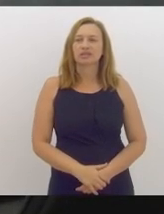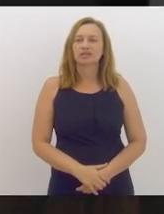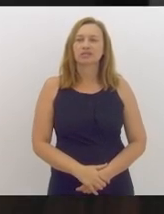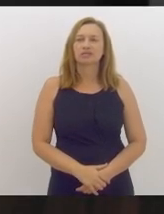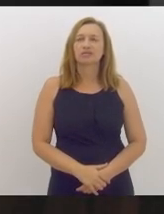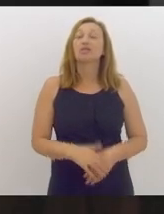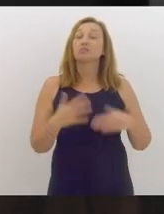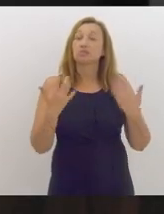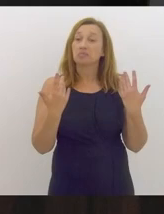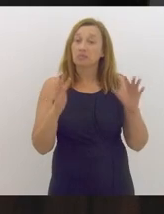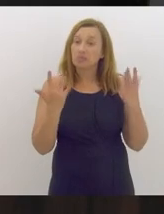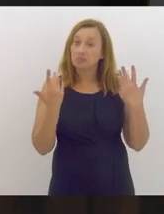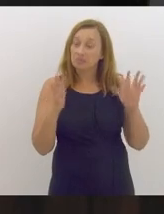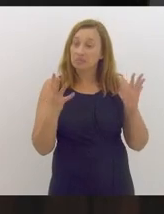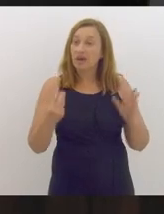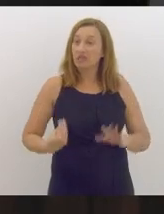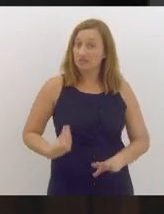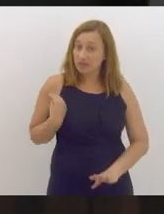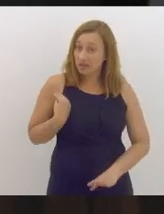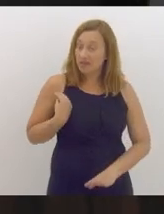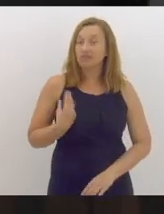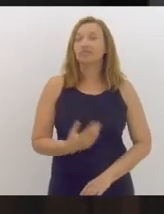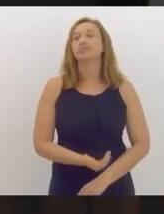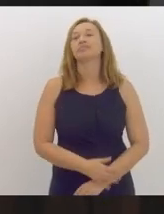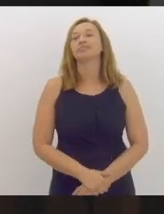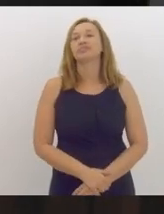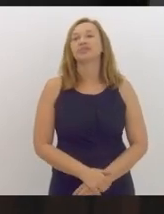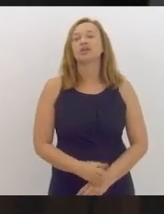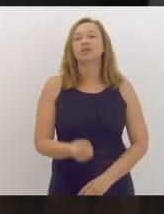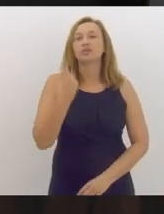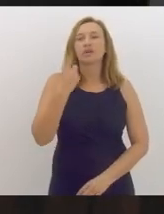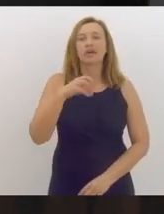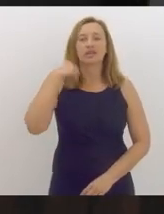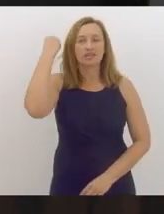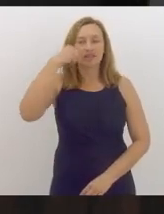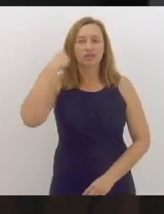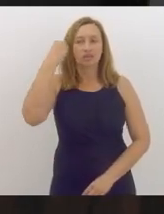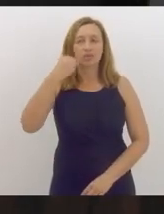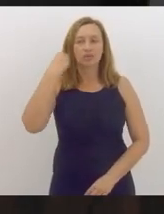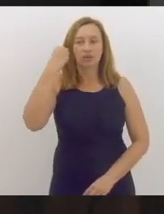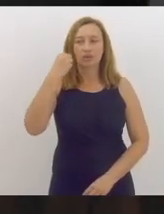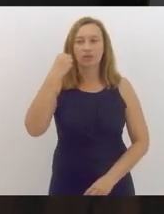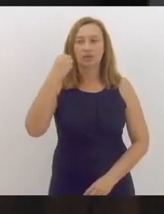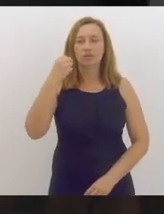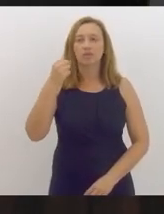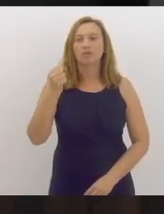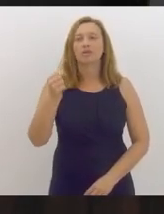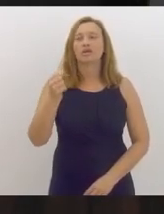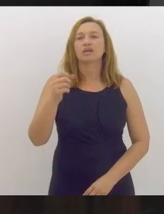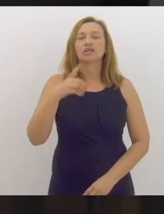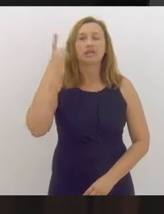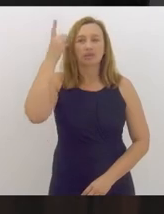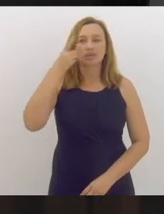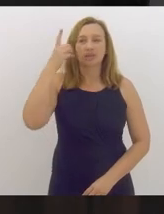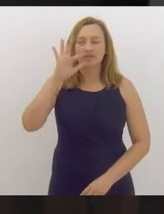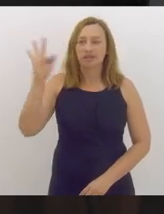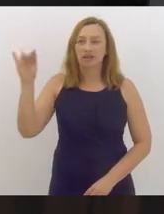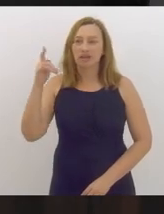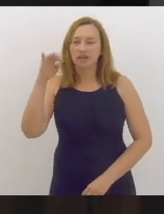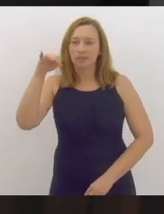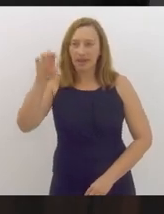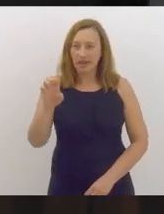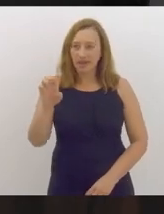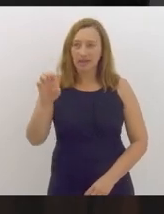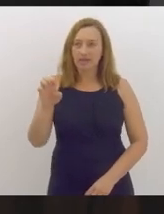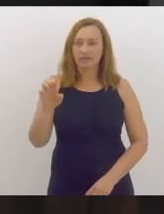Saudar a presença do ex-senador, ex-prefeito, vereador, deputado federal Lindbergh Faria, seja